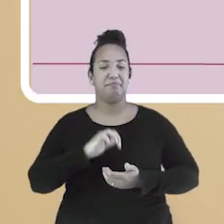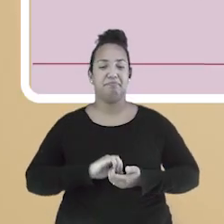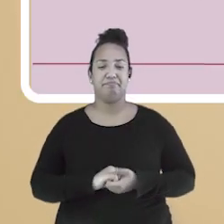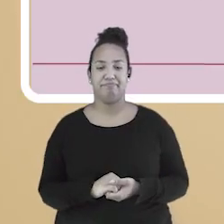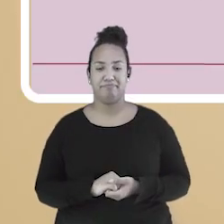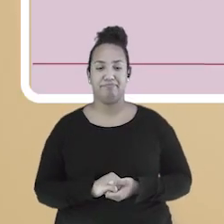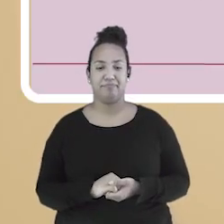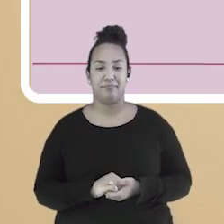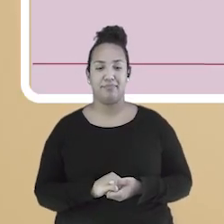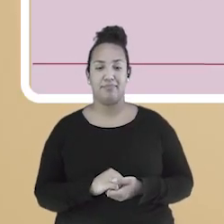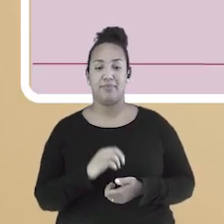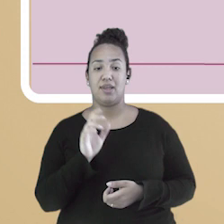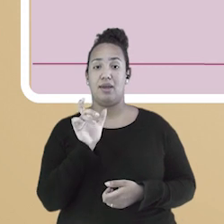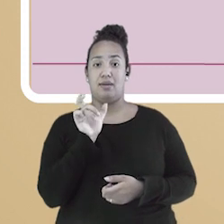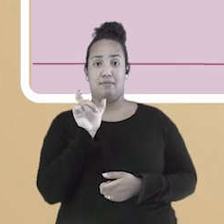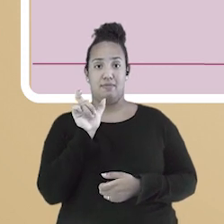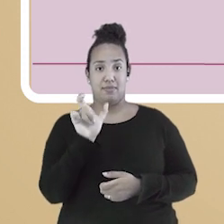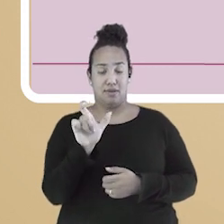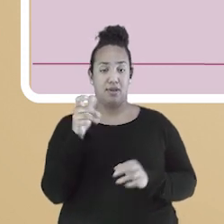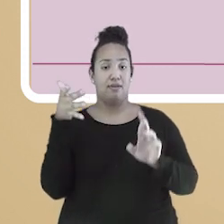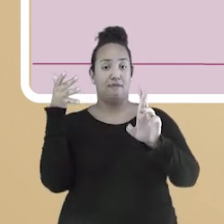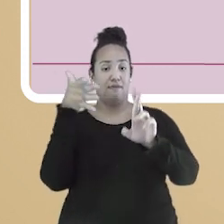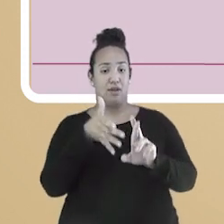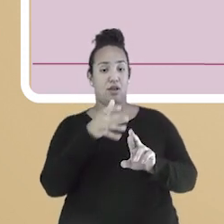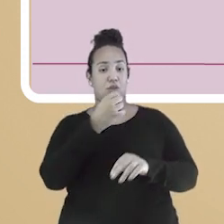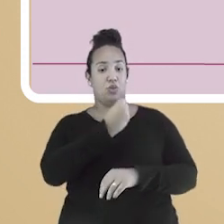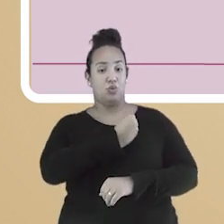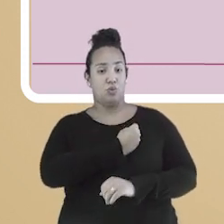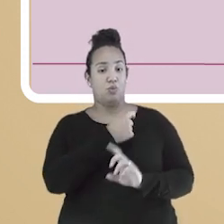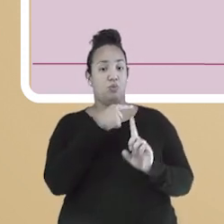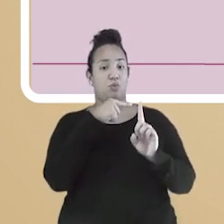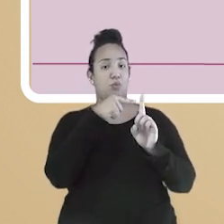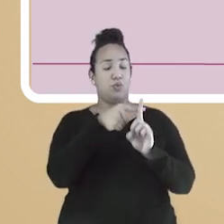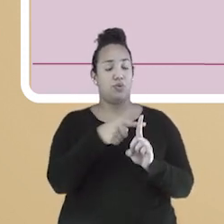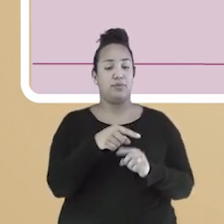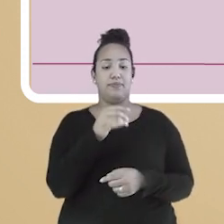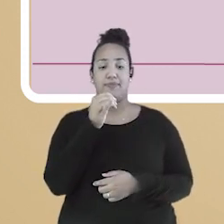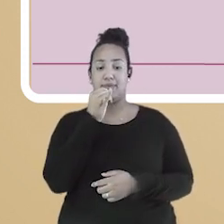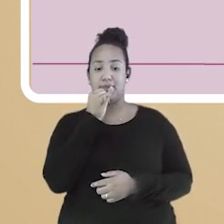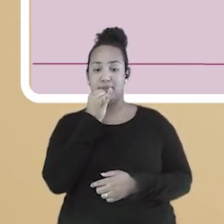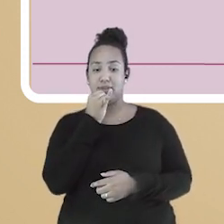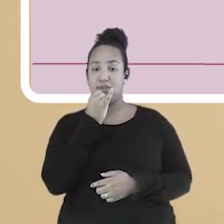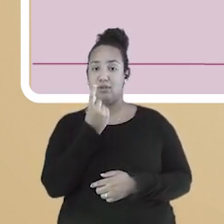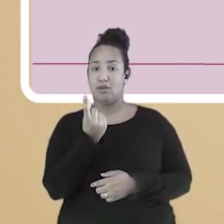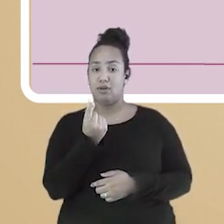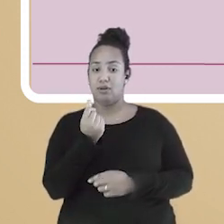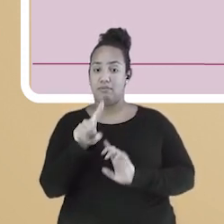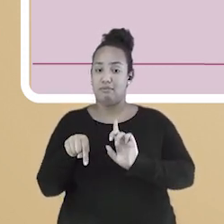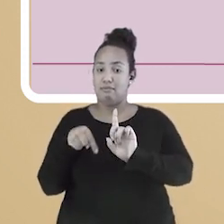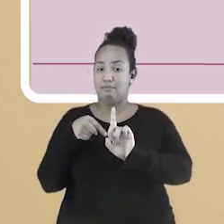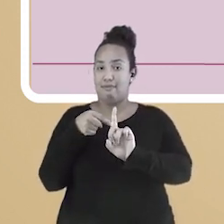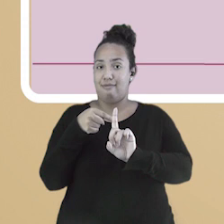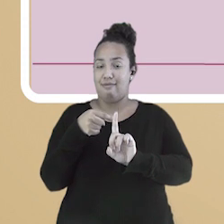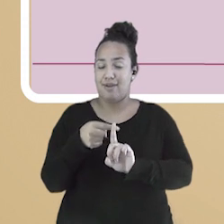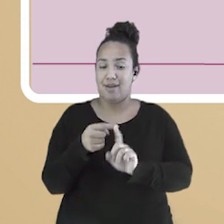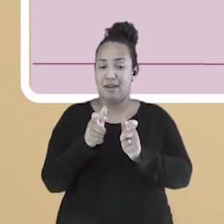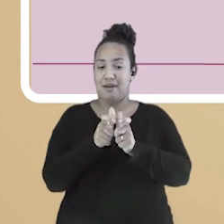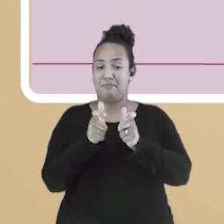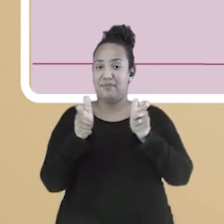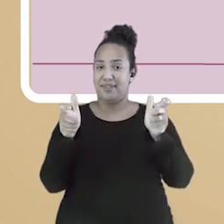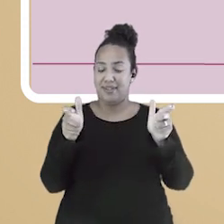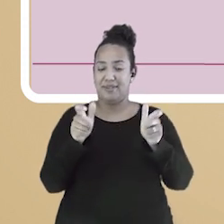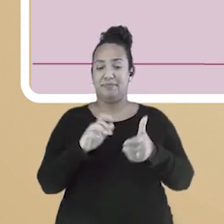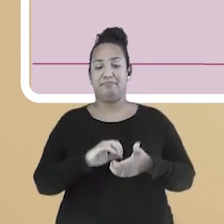Palavras que fazem referência aos números positivos: depósito, ganho, ampliar e